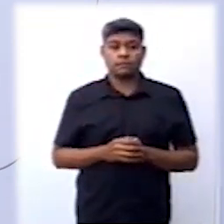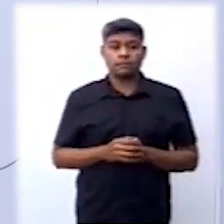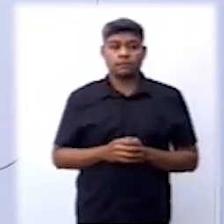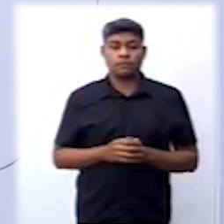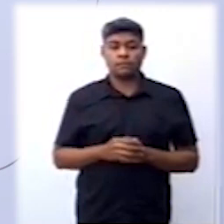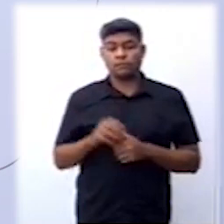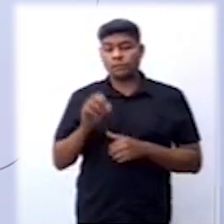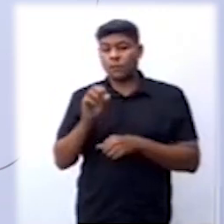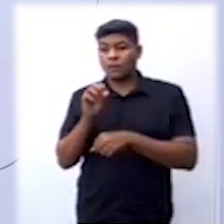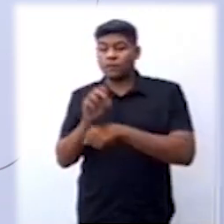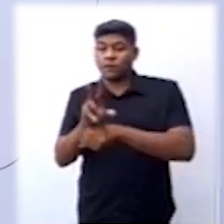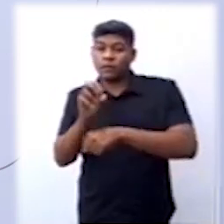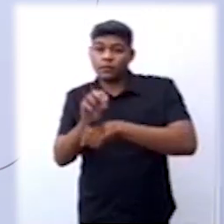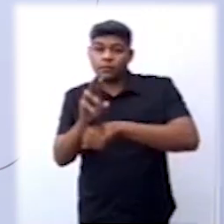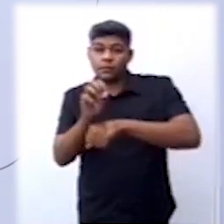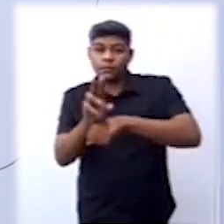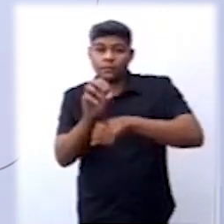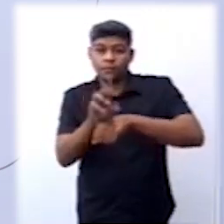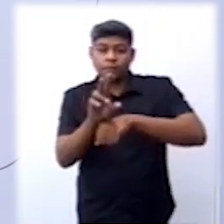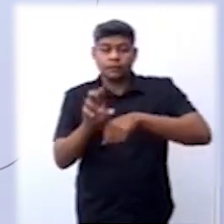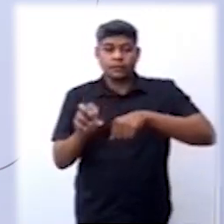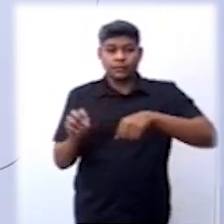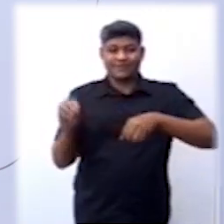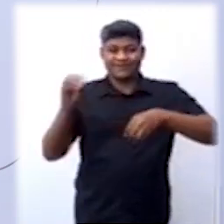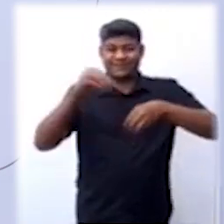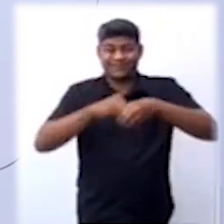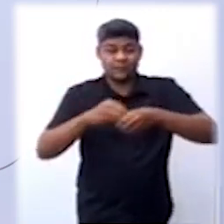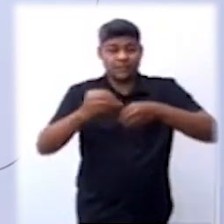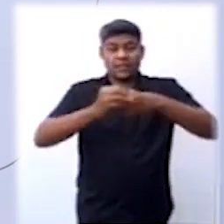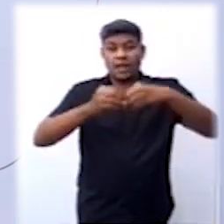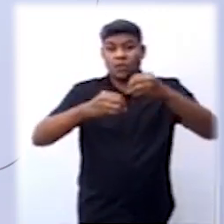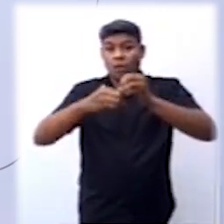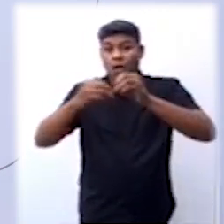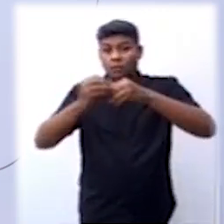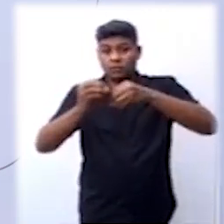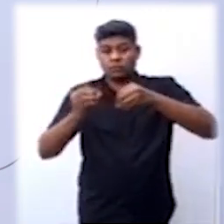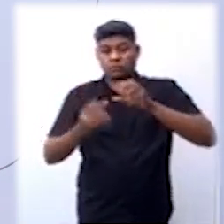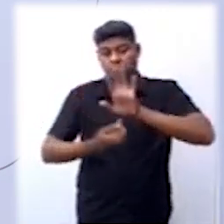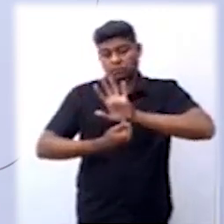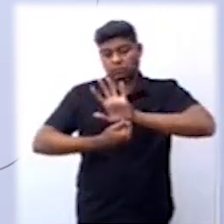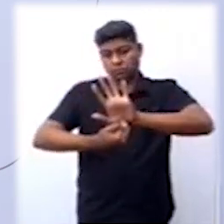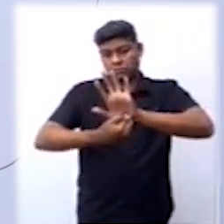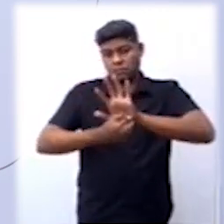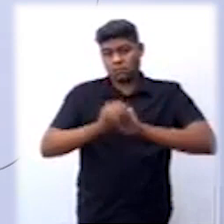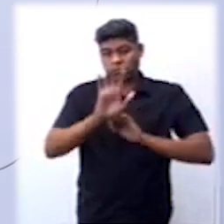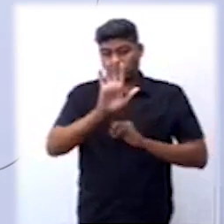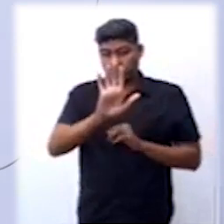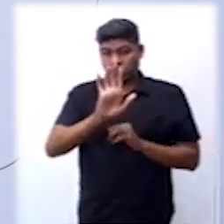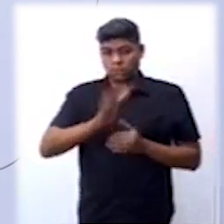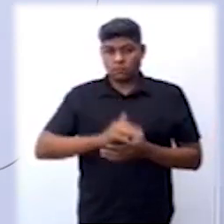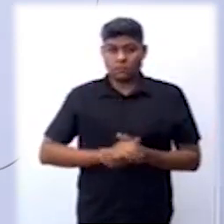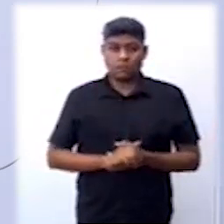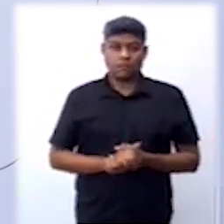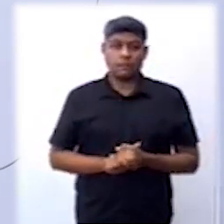O vírus ele vai entrar na célula. Bora colocar aqui. Entrar na célula.